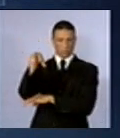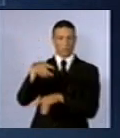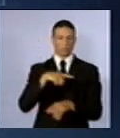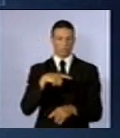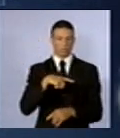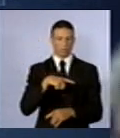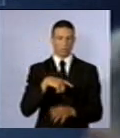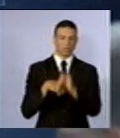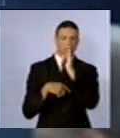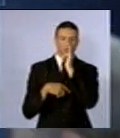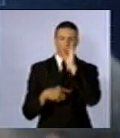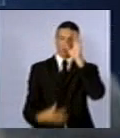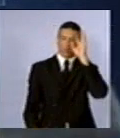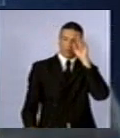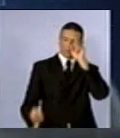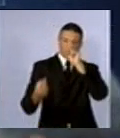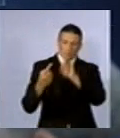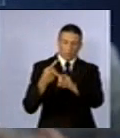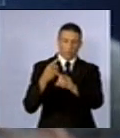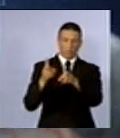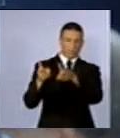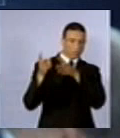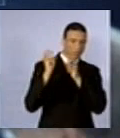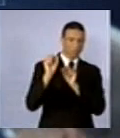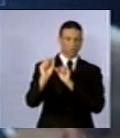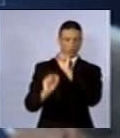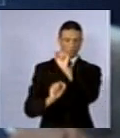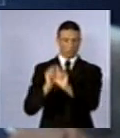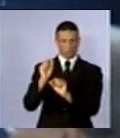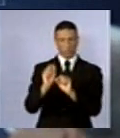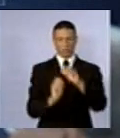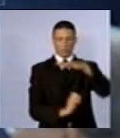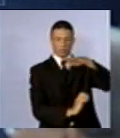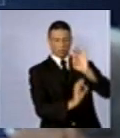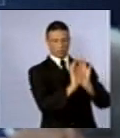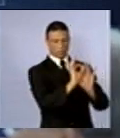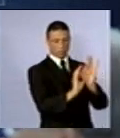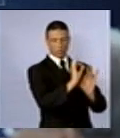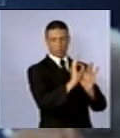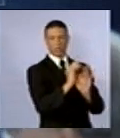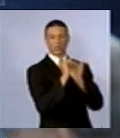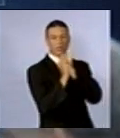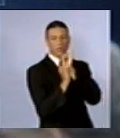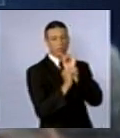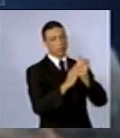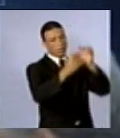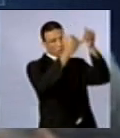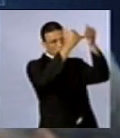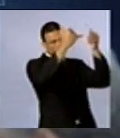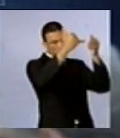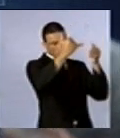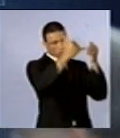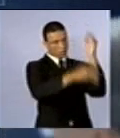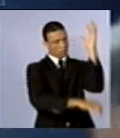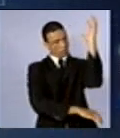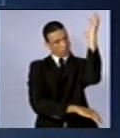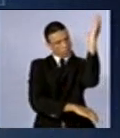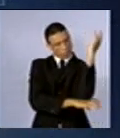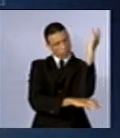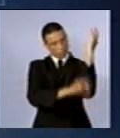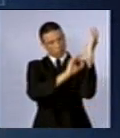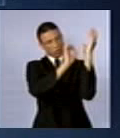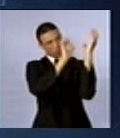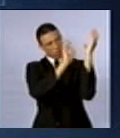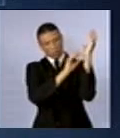visando, fundamentalmente, dotar as estruturas inseridas, as estruturas instaladas nas linhas de transmissão, com a